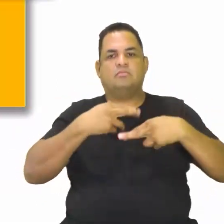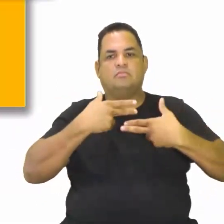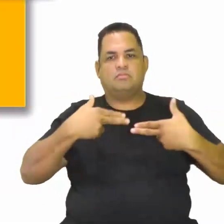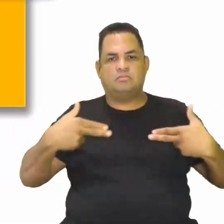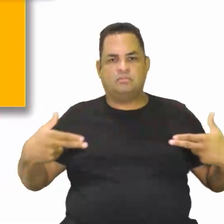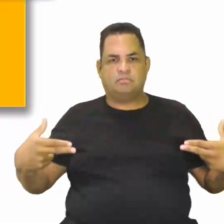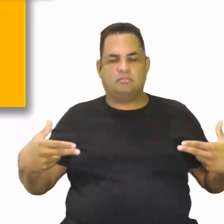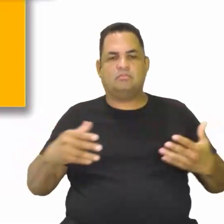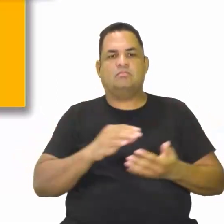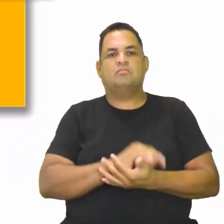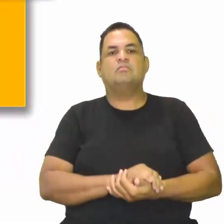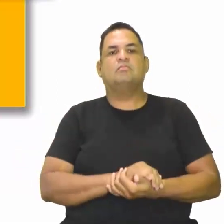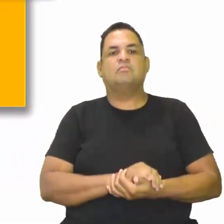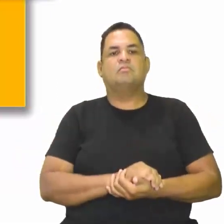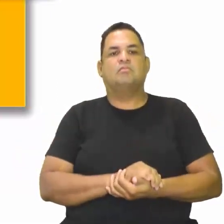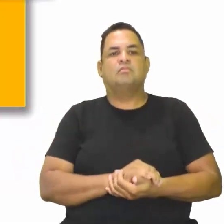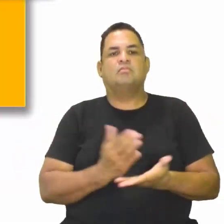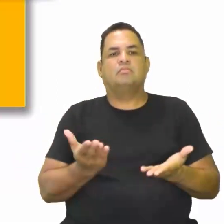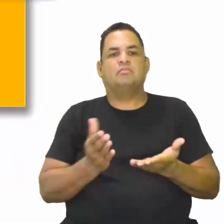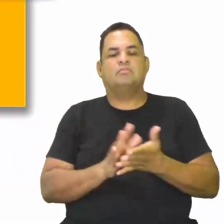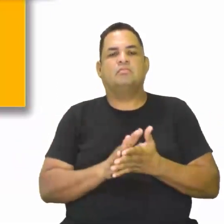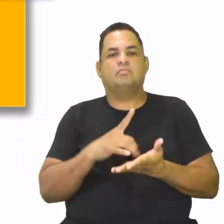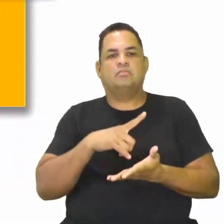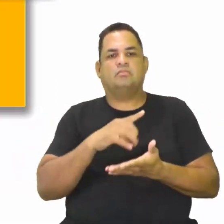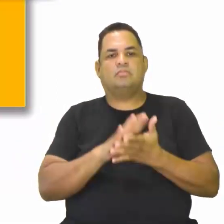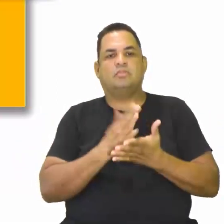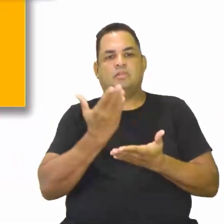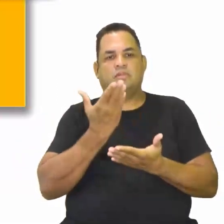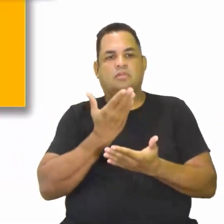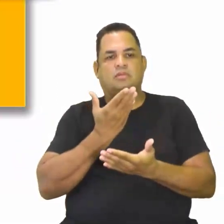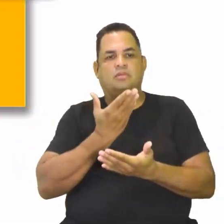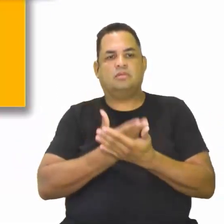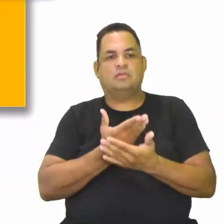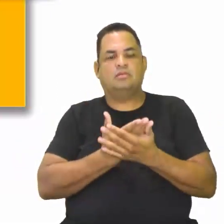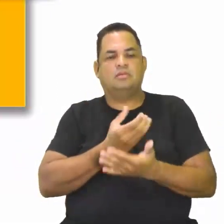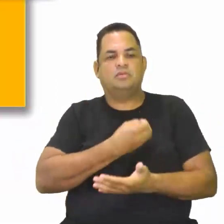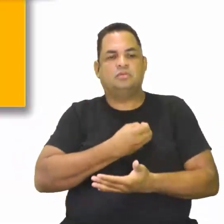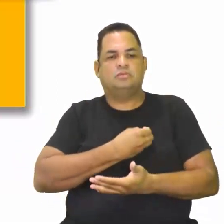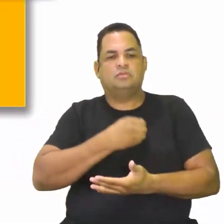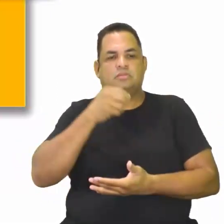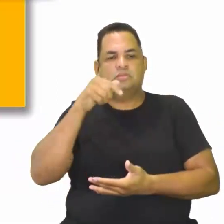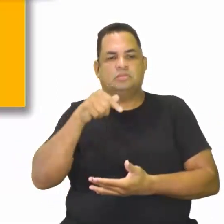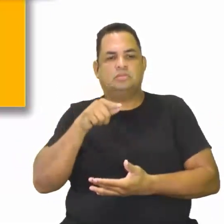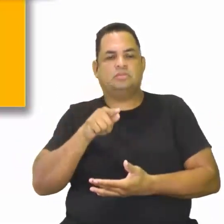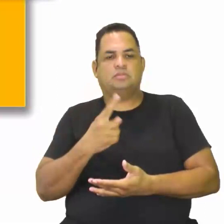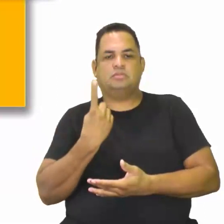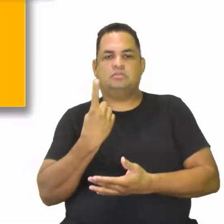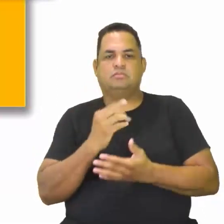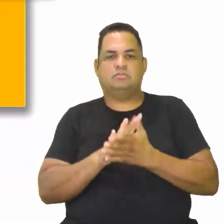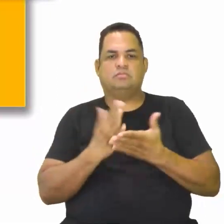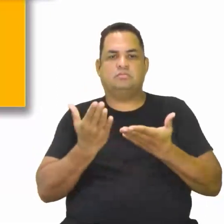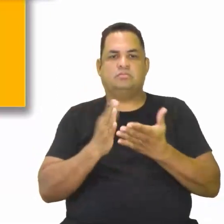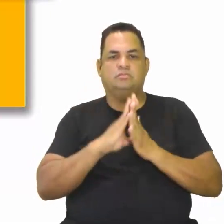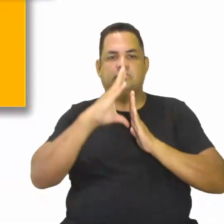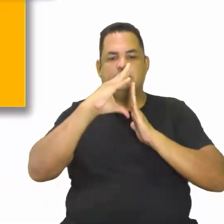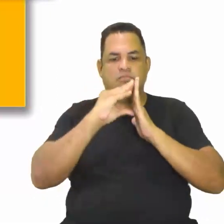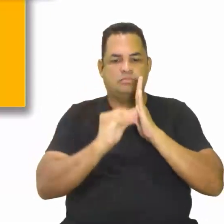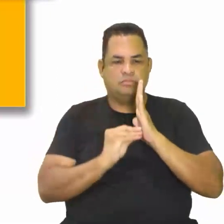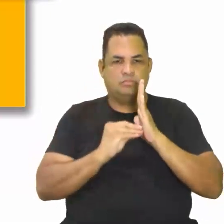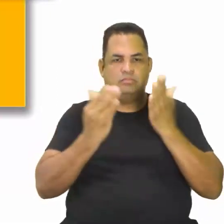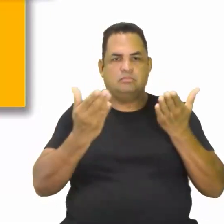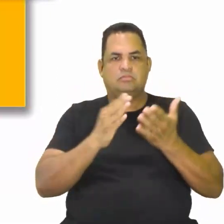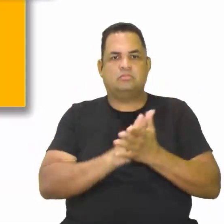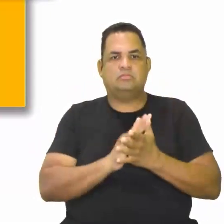de materiais. Então, trata-se da aula 7.1, onde os conteúdos